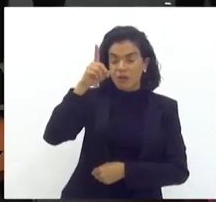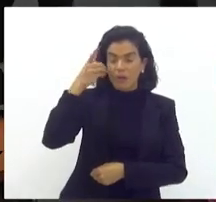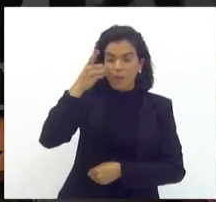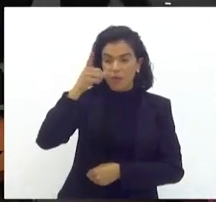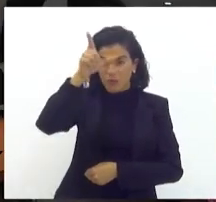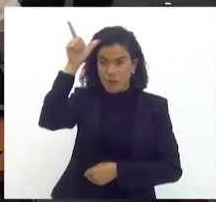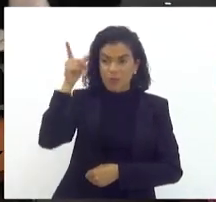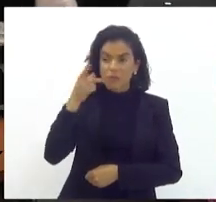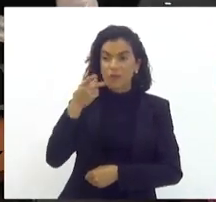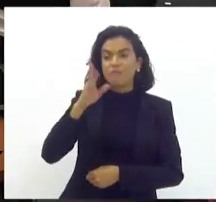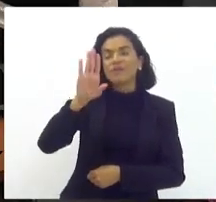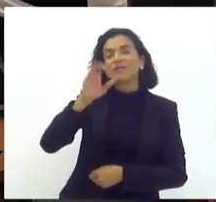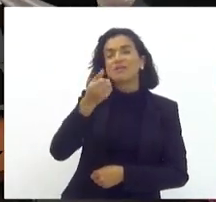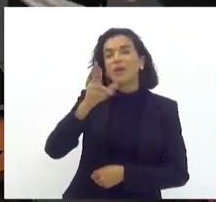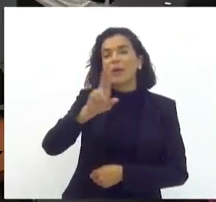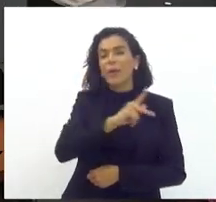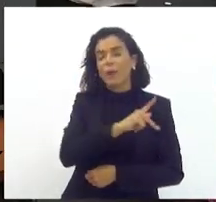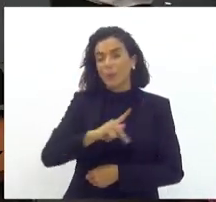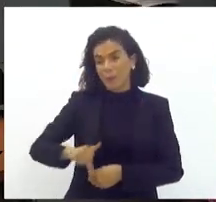favor